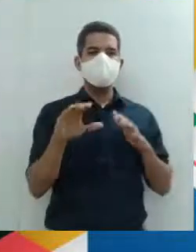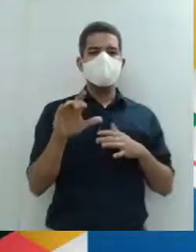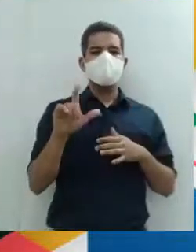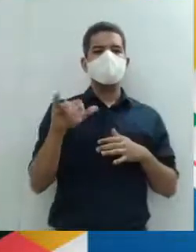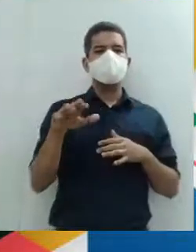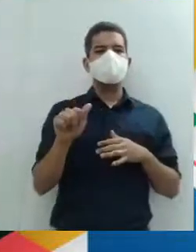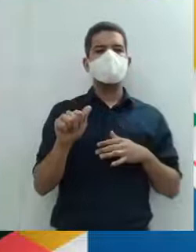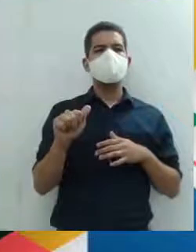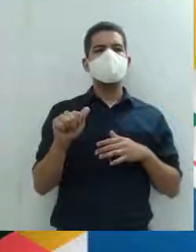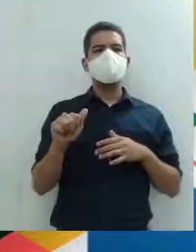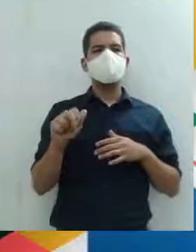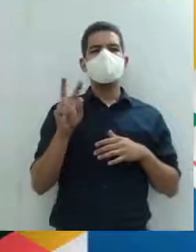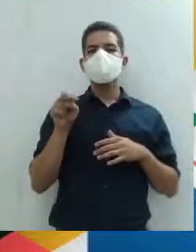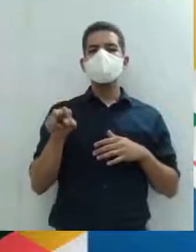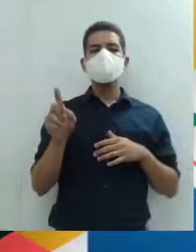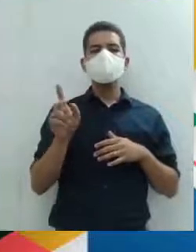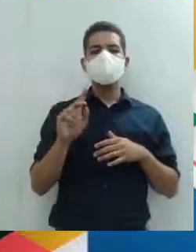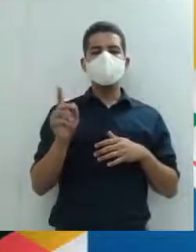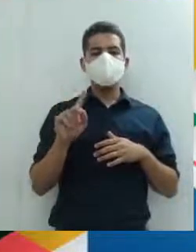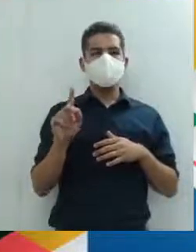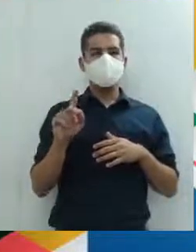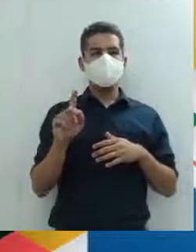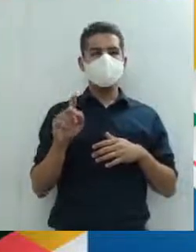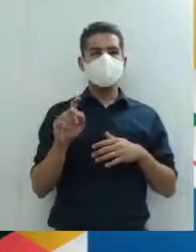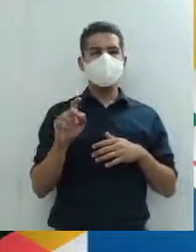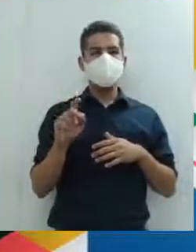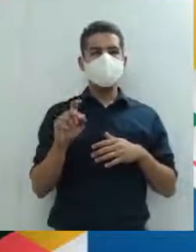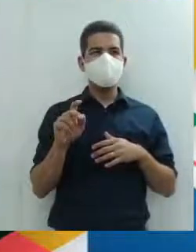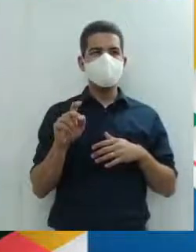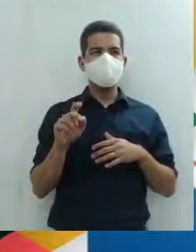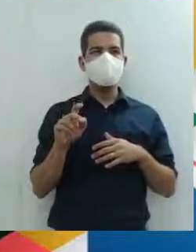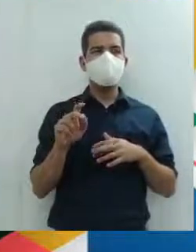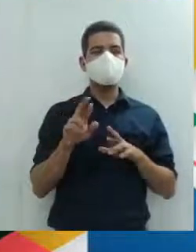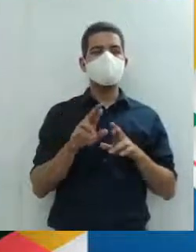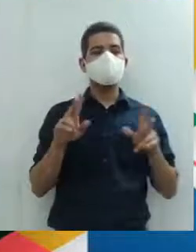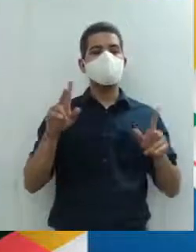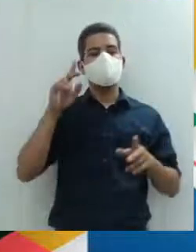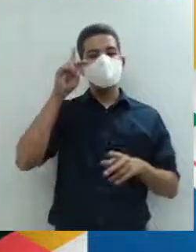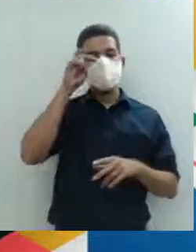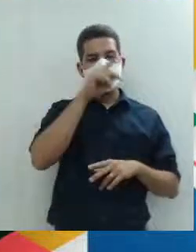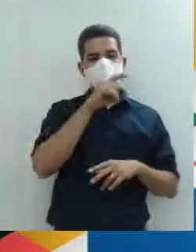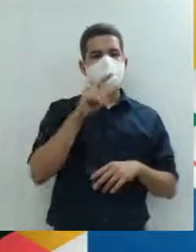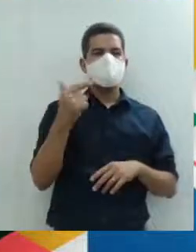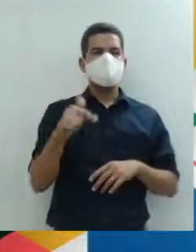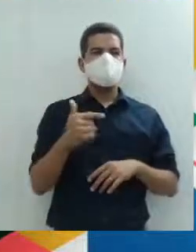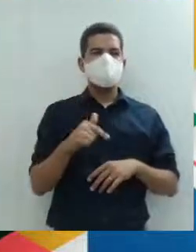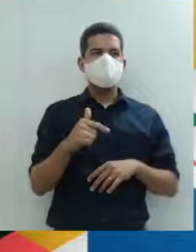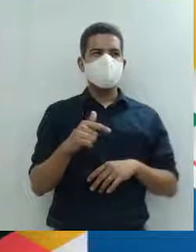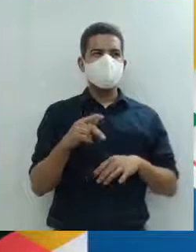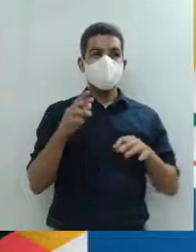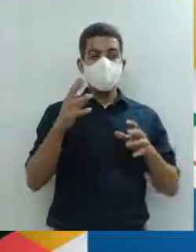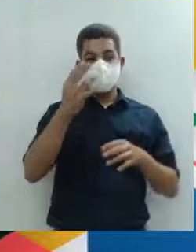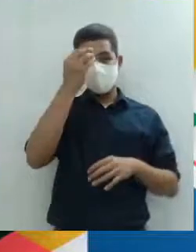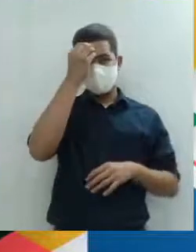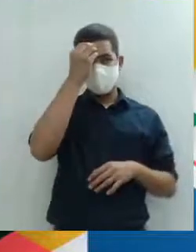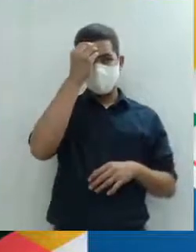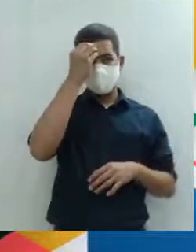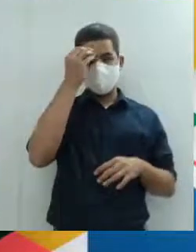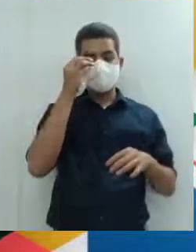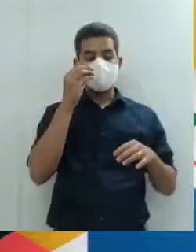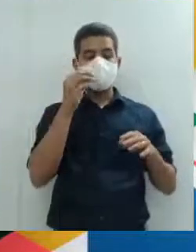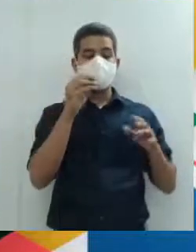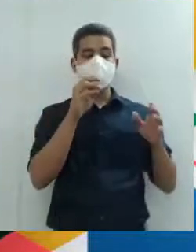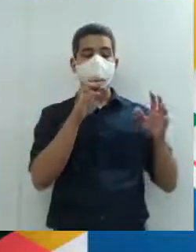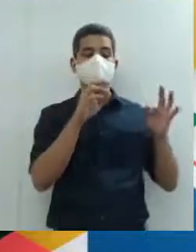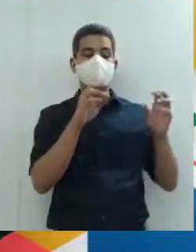clima. Então é importante a gente entender o que é tempo e o que é clima. Não tem muita dificuldade não, tá? Memoriza aí. O tempo